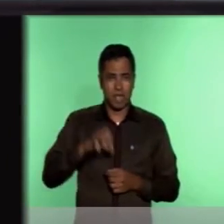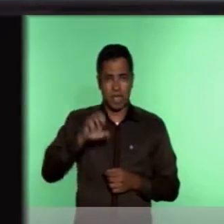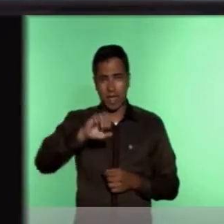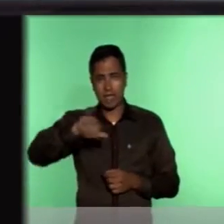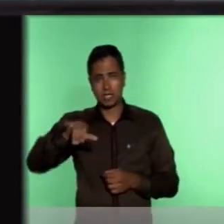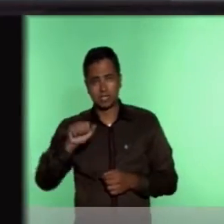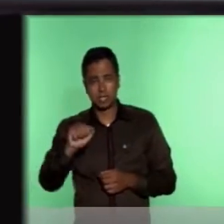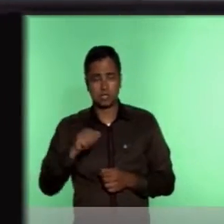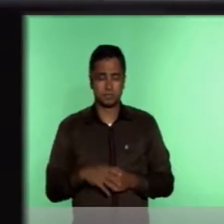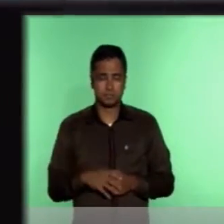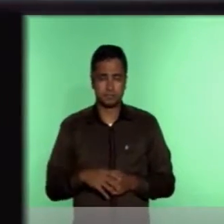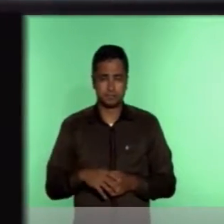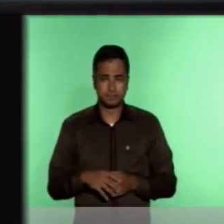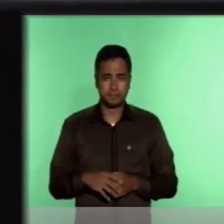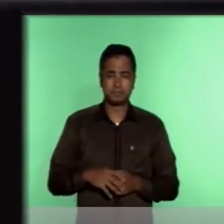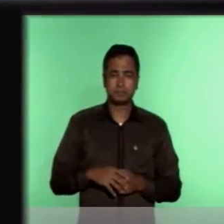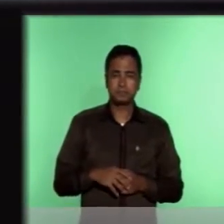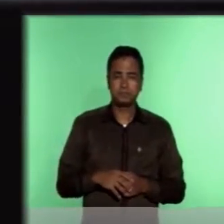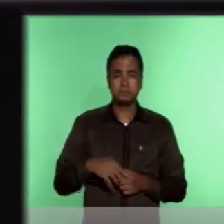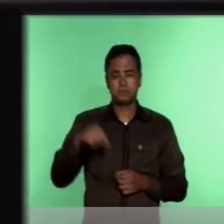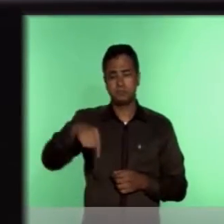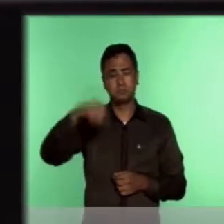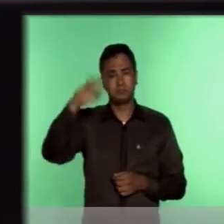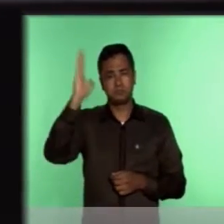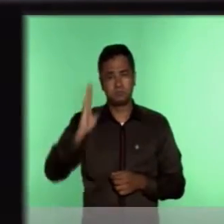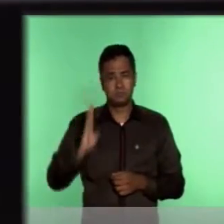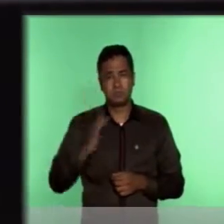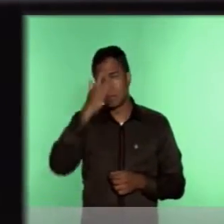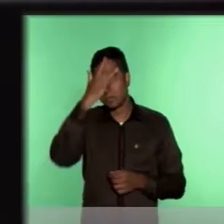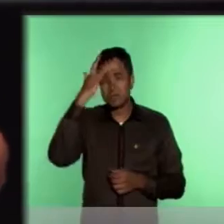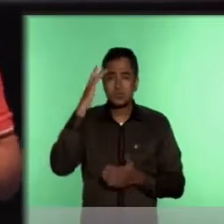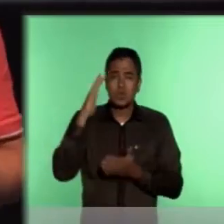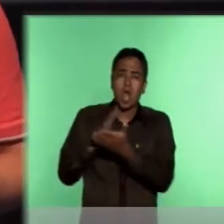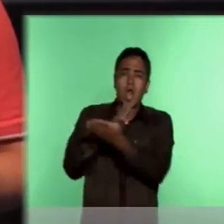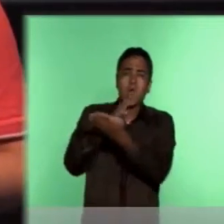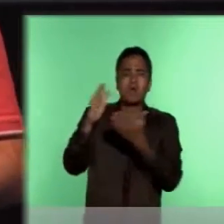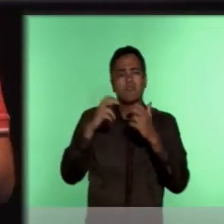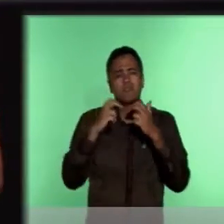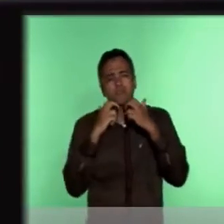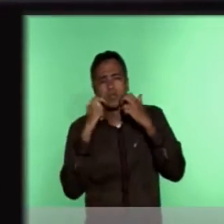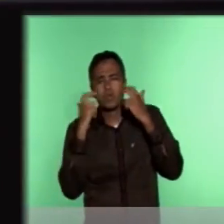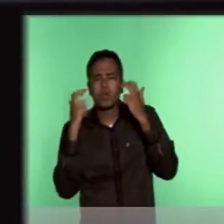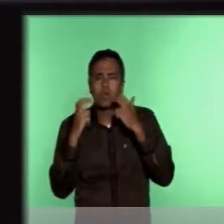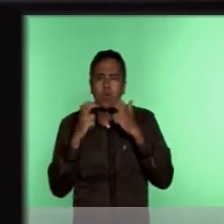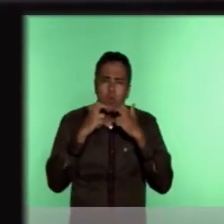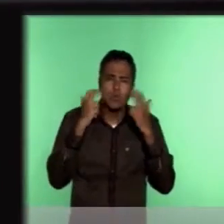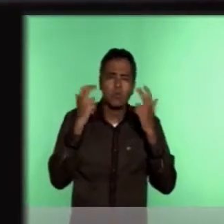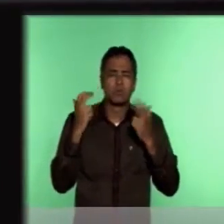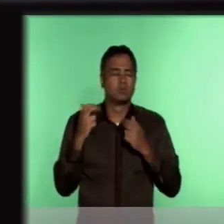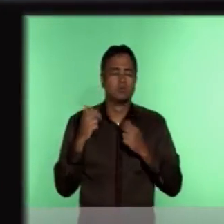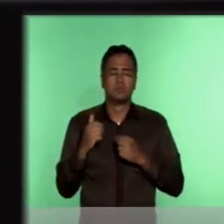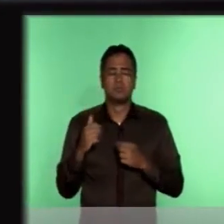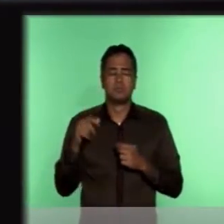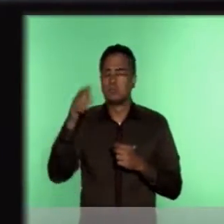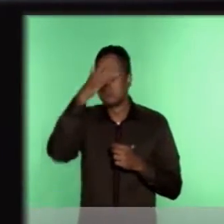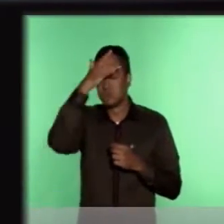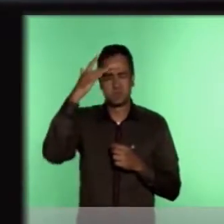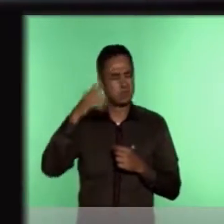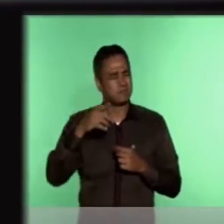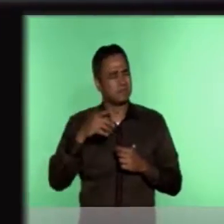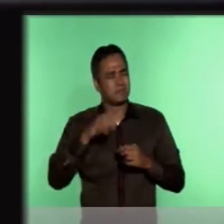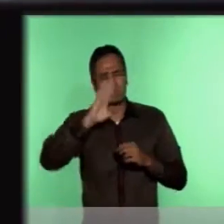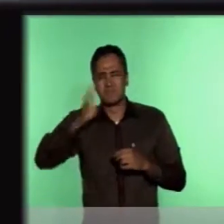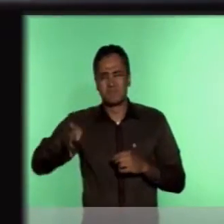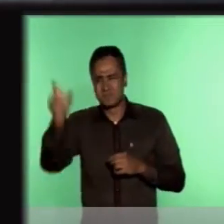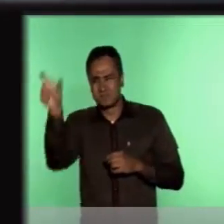adulto. E no Brasil a gente tem que conviver com a vergonha de algumas pessoas questionarem o trabalho de Paulo Freire, sem nunca ter lido Paulo